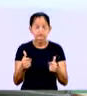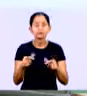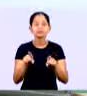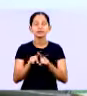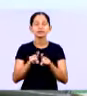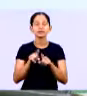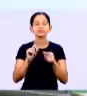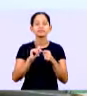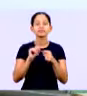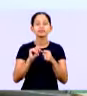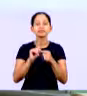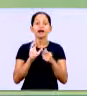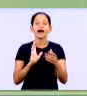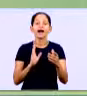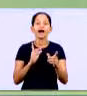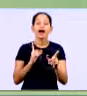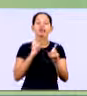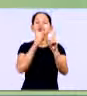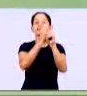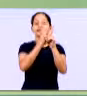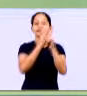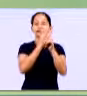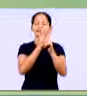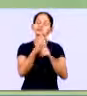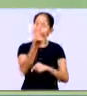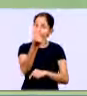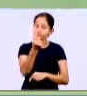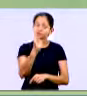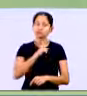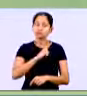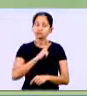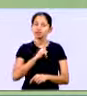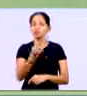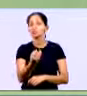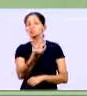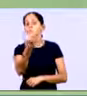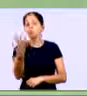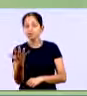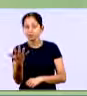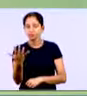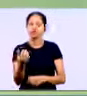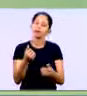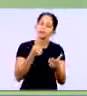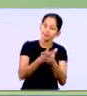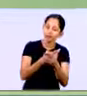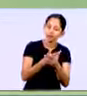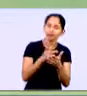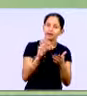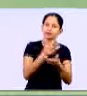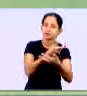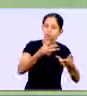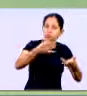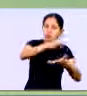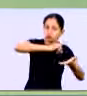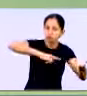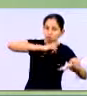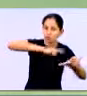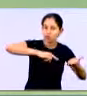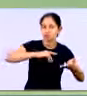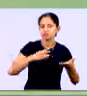aplicar eles para poder chegar ao índice de liquidez, que é aquele valor que você tem disponível para poder fazer frente aos pagamentos, né? Quando